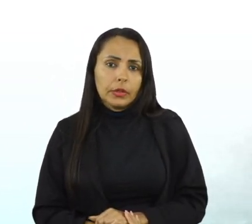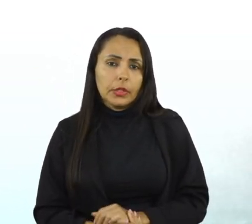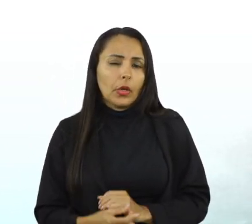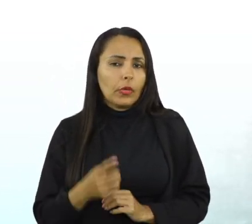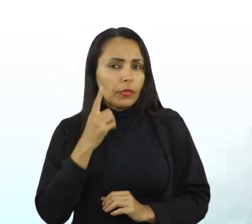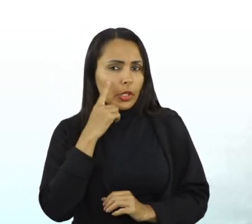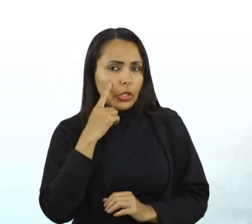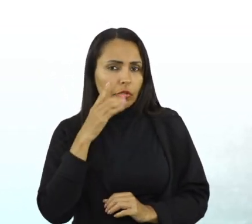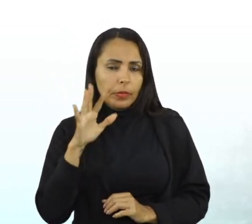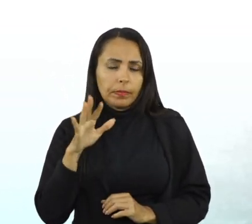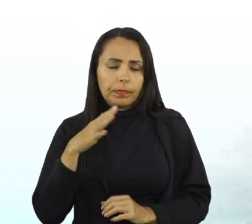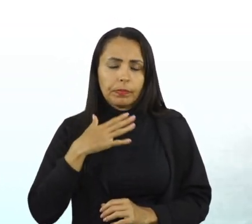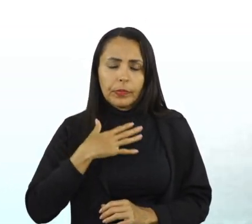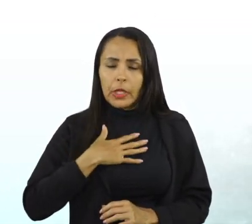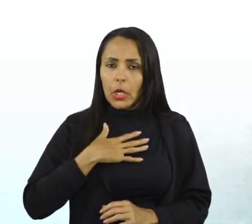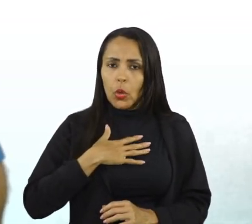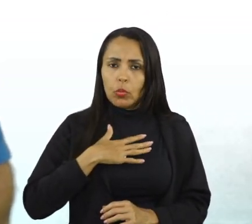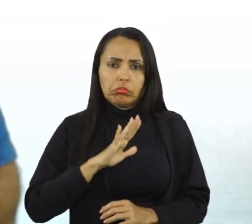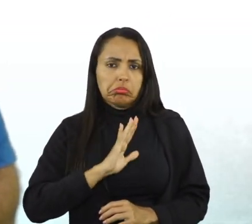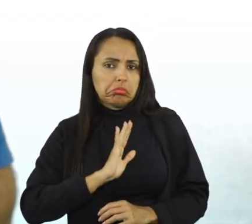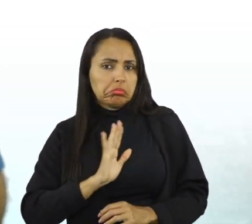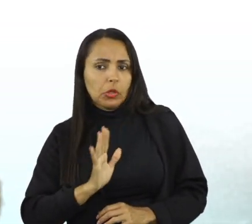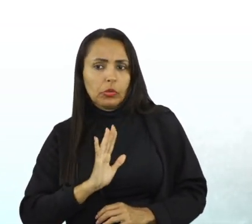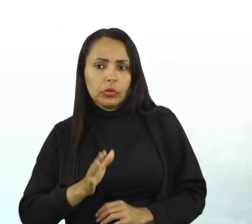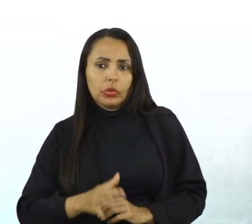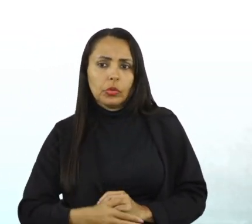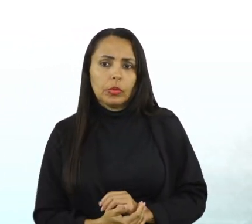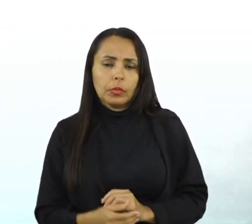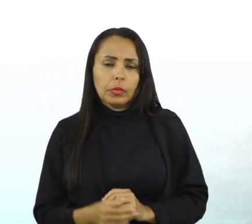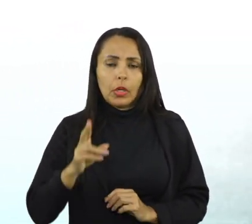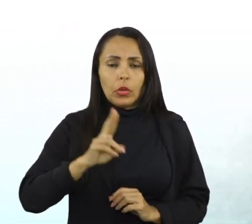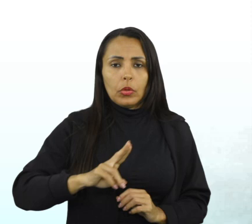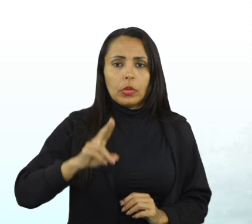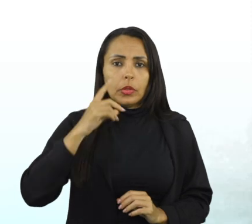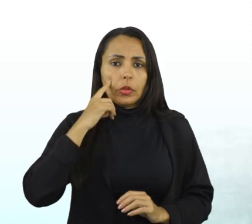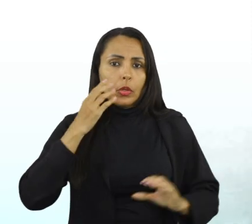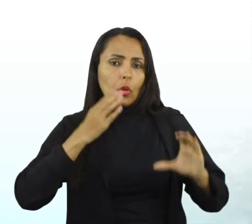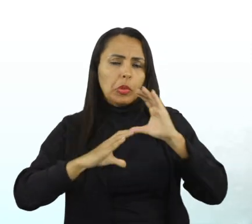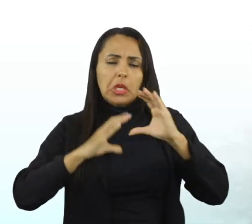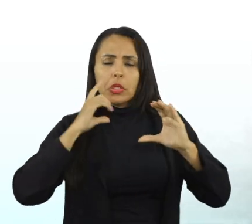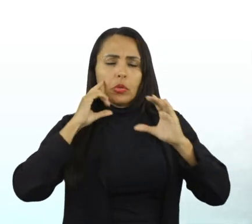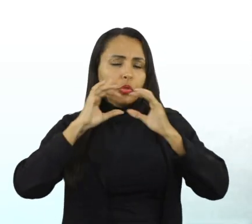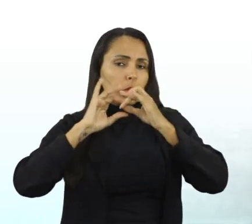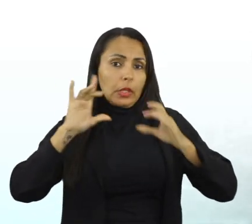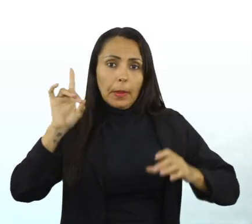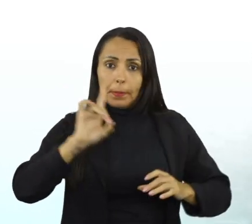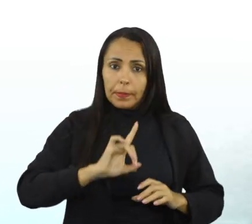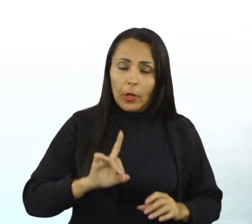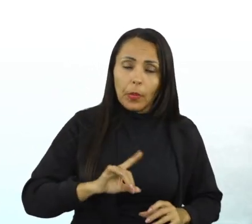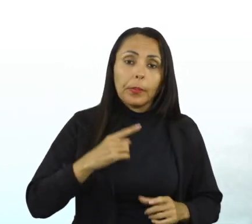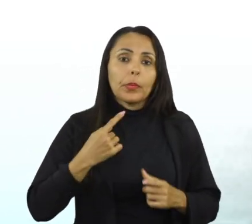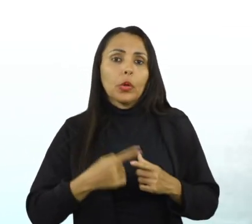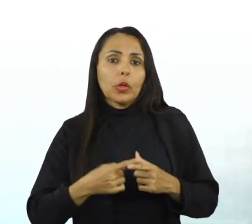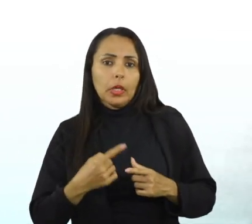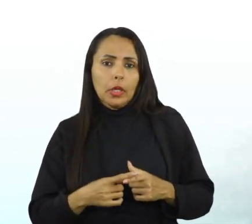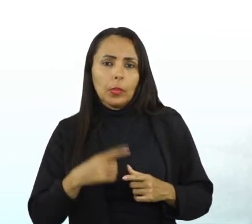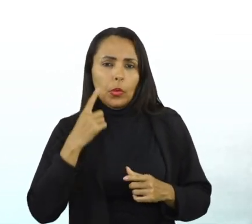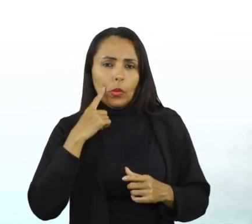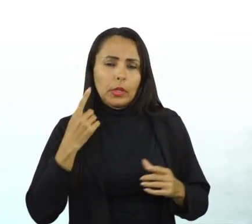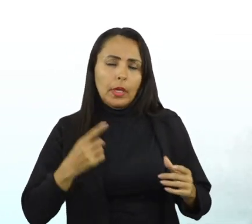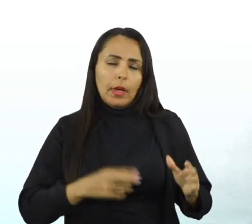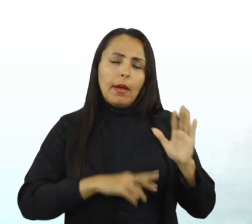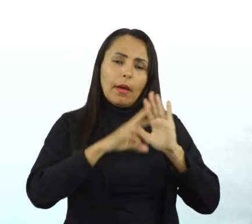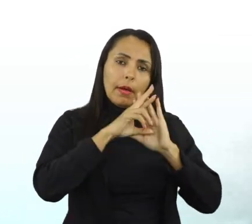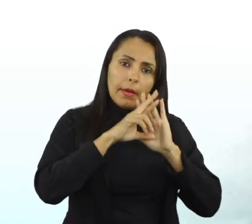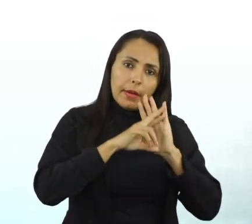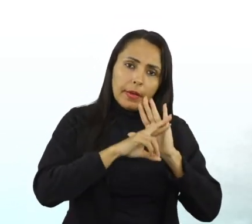gramatical, então veja que eu não estou aí usando uma comunicação espontânea. Não. Por quê? Porque a norma